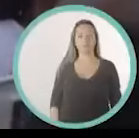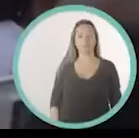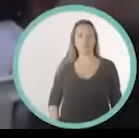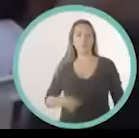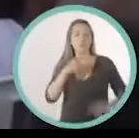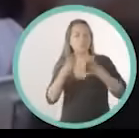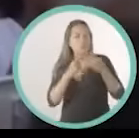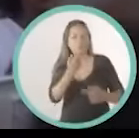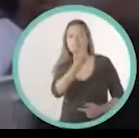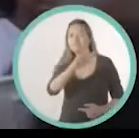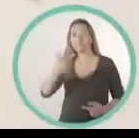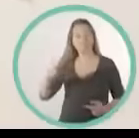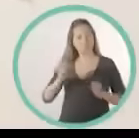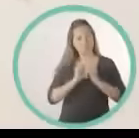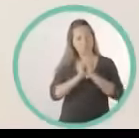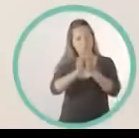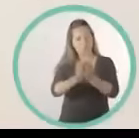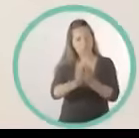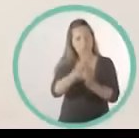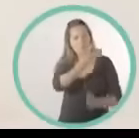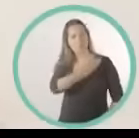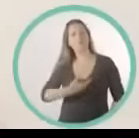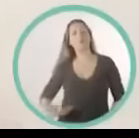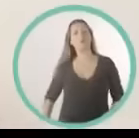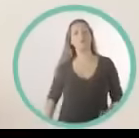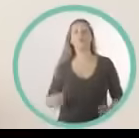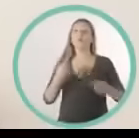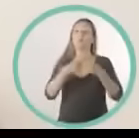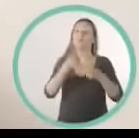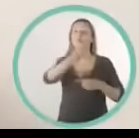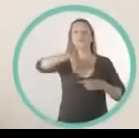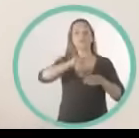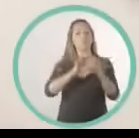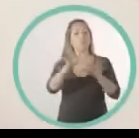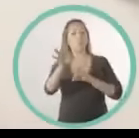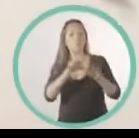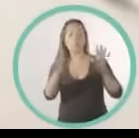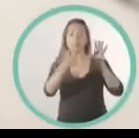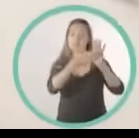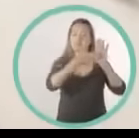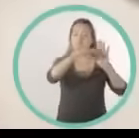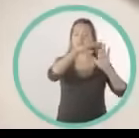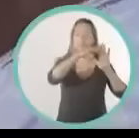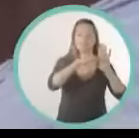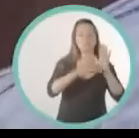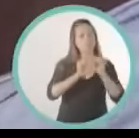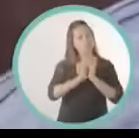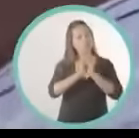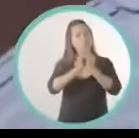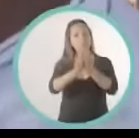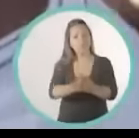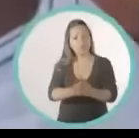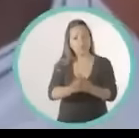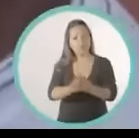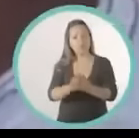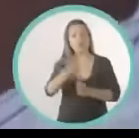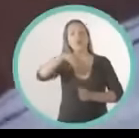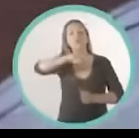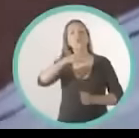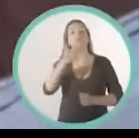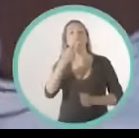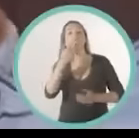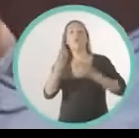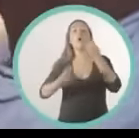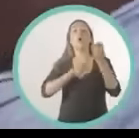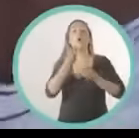E eu não tenho dúvida que nós vamos governar juntos. Porque nós estamos construindo um projeto junto. Nós temos que falar